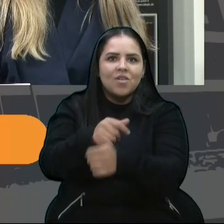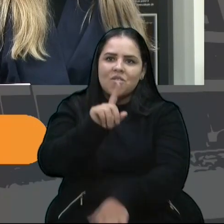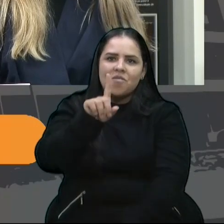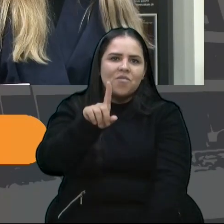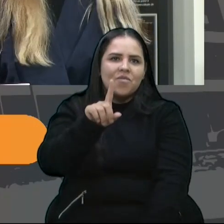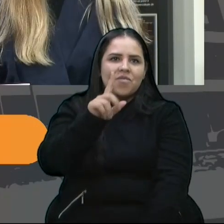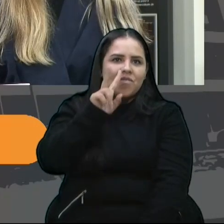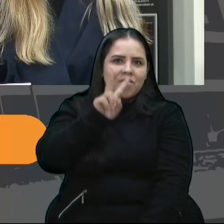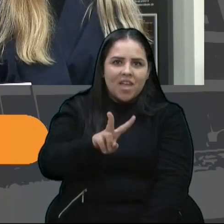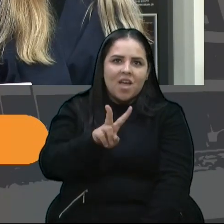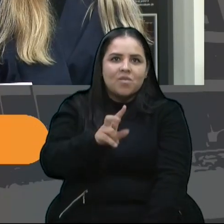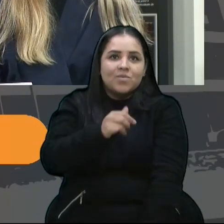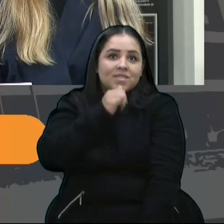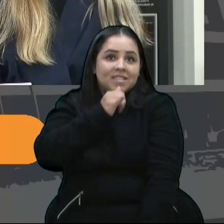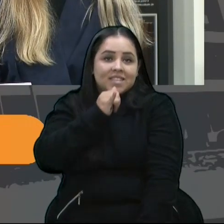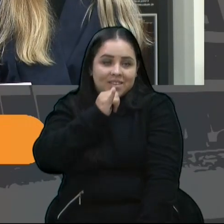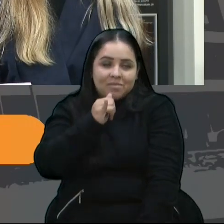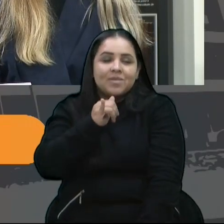Alexandre?